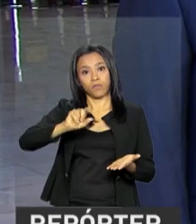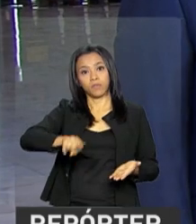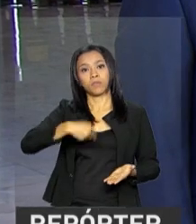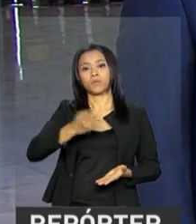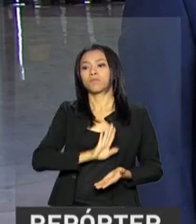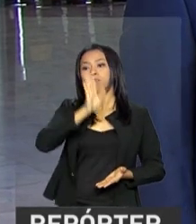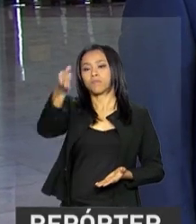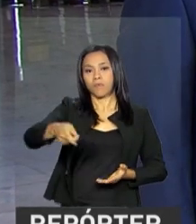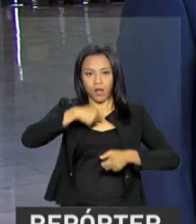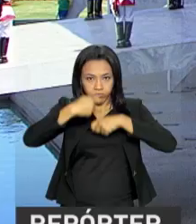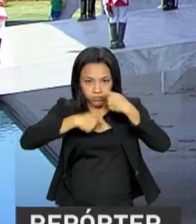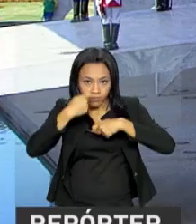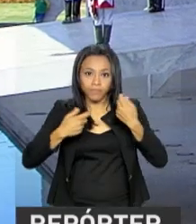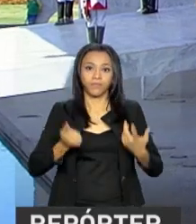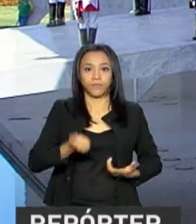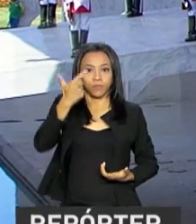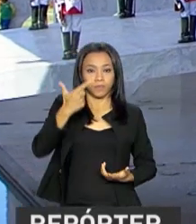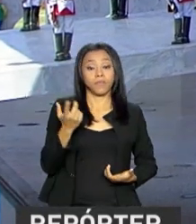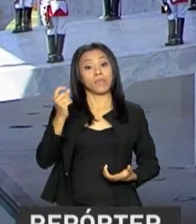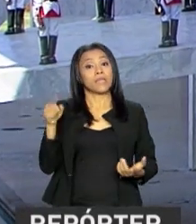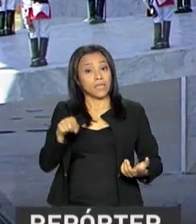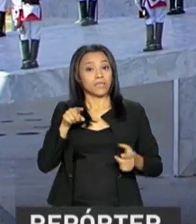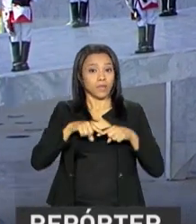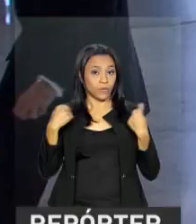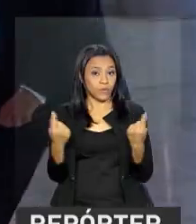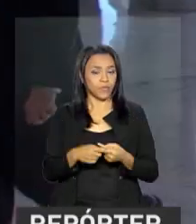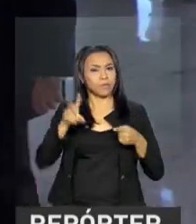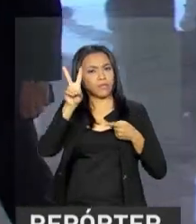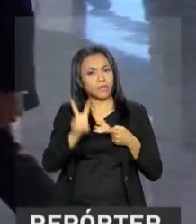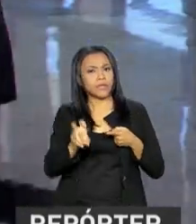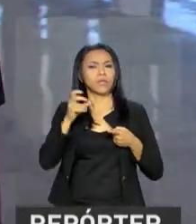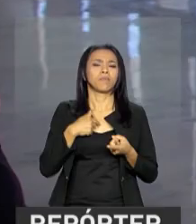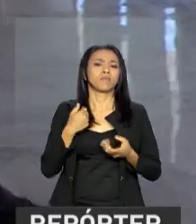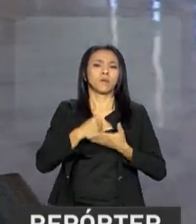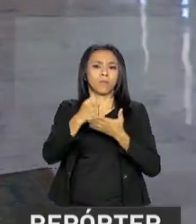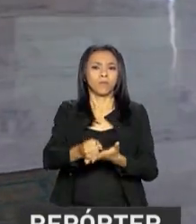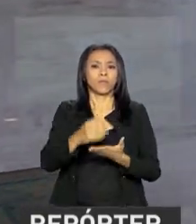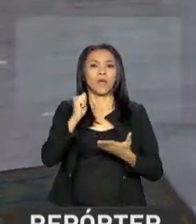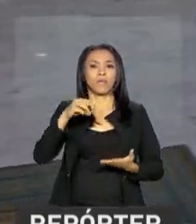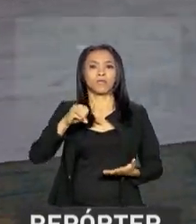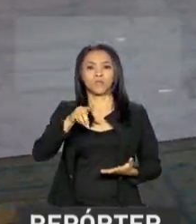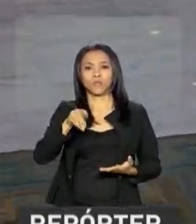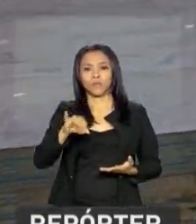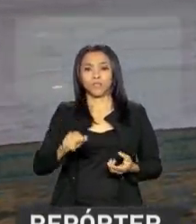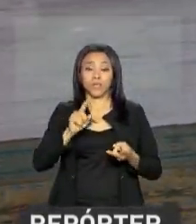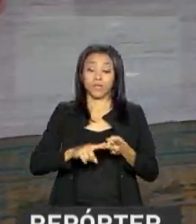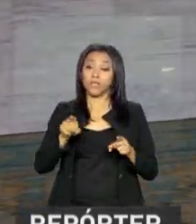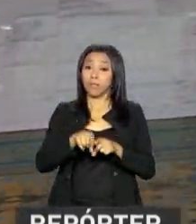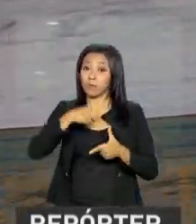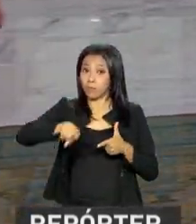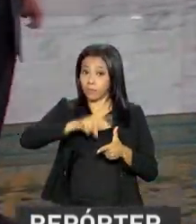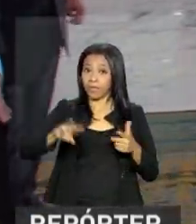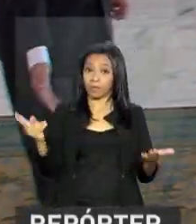Itamaraty. Durante a reunião bilateral, eles devem tratar de temas como a cooperação amazônica e a crise na Venezuela, que tem levado